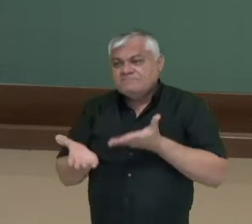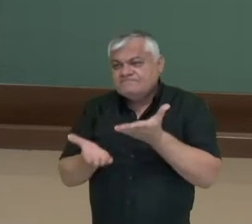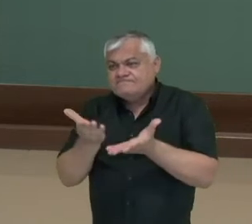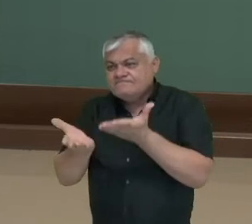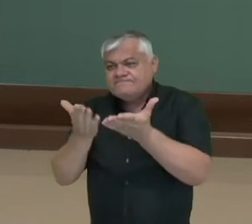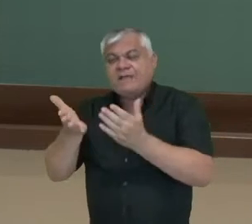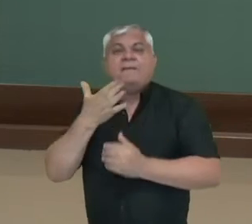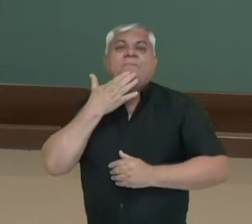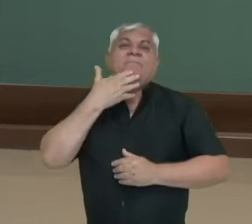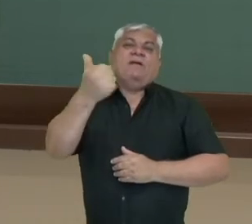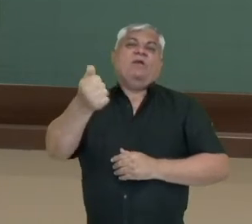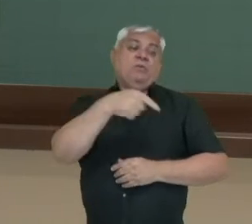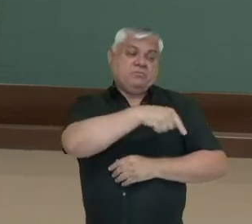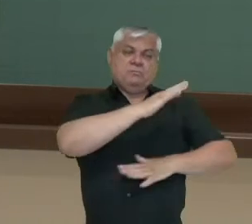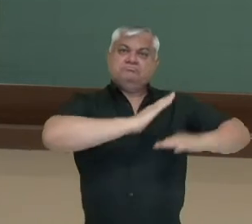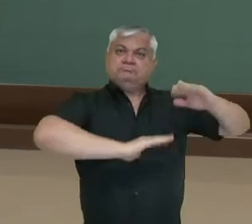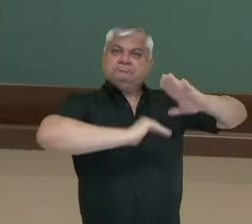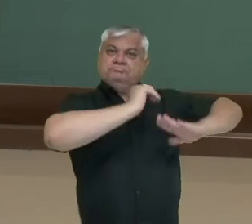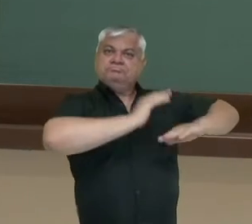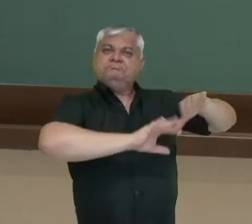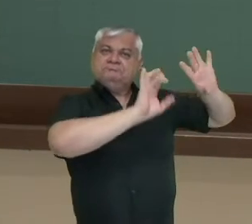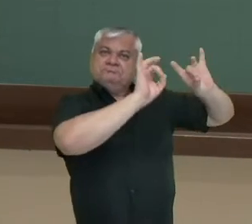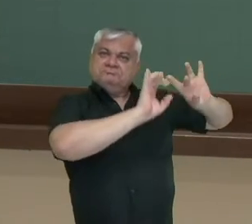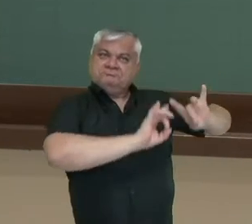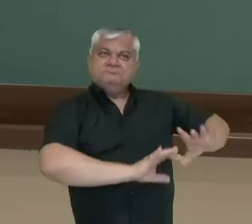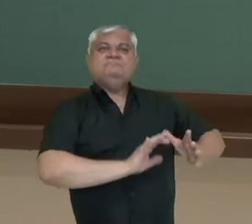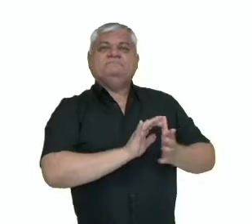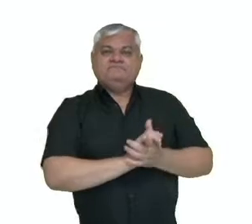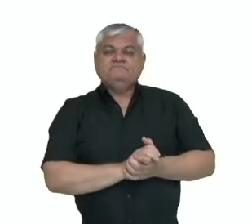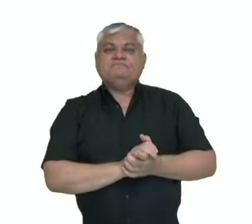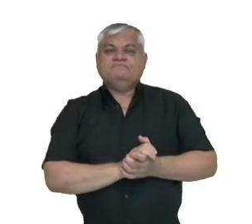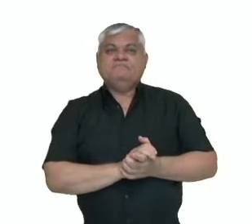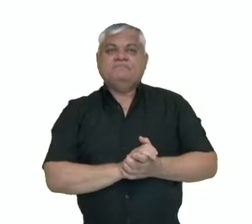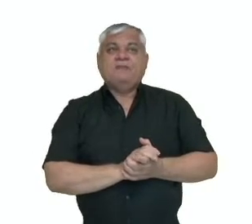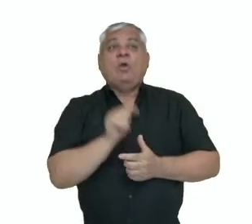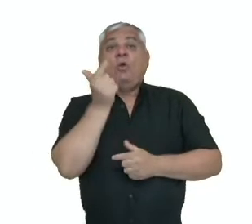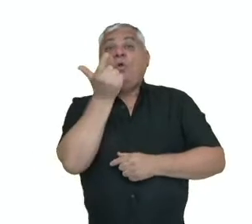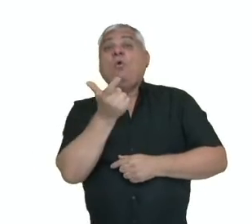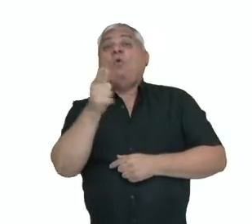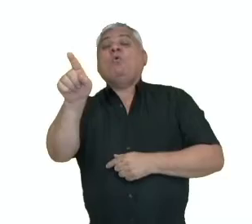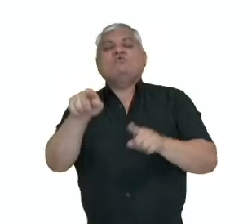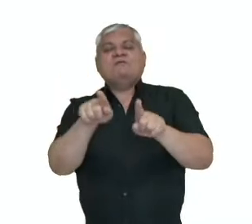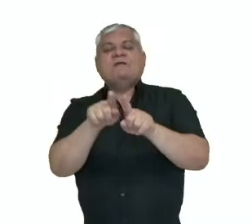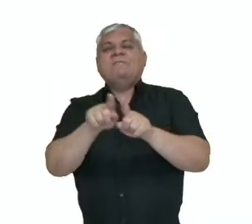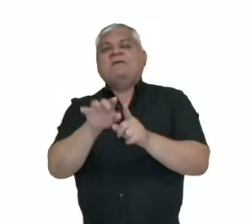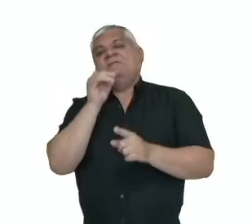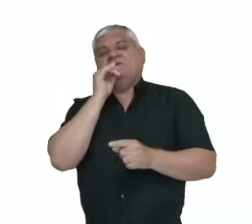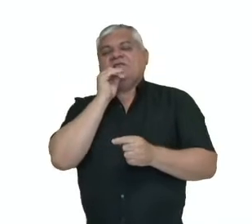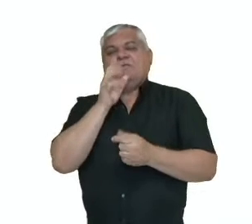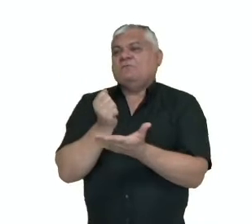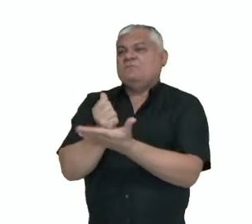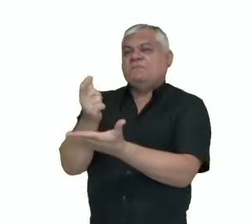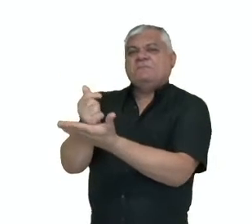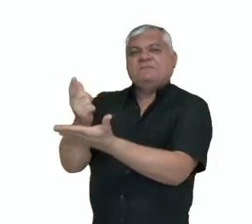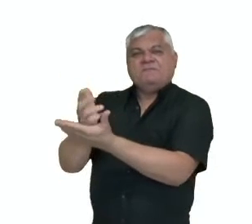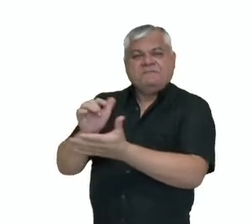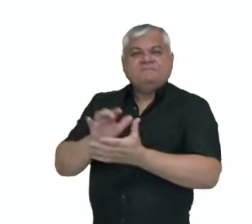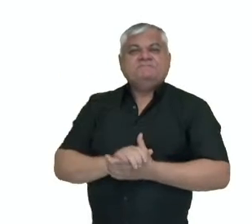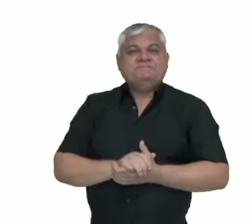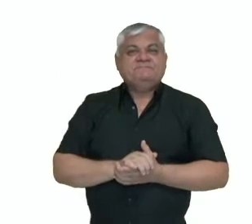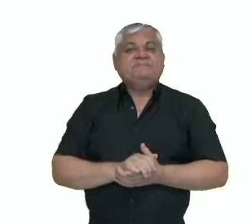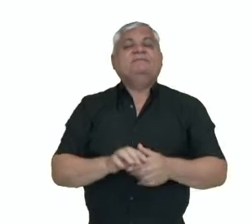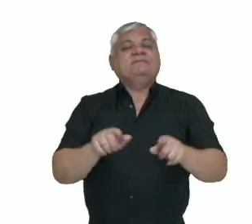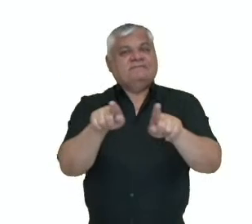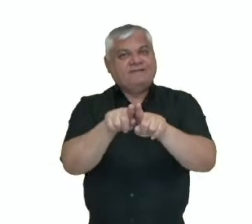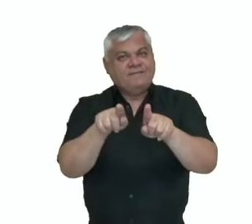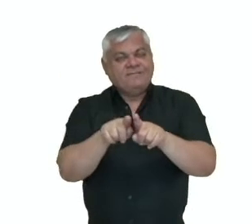eles entendem melhor a respeito do assunto. Uma sociedade de consumo, né, uma cooperativa de consumo, existe